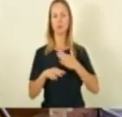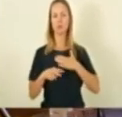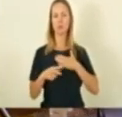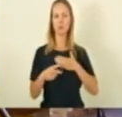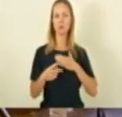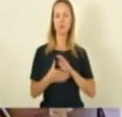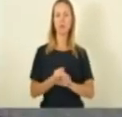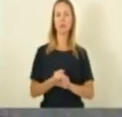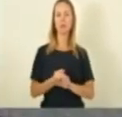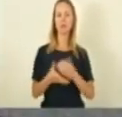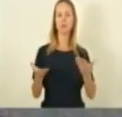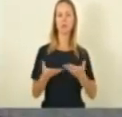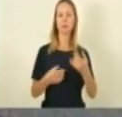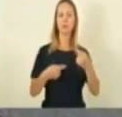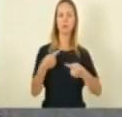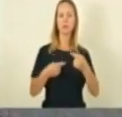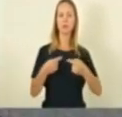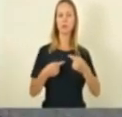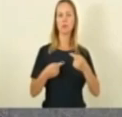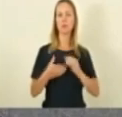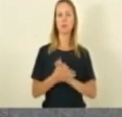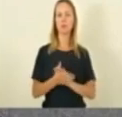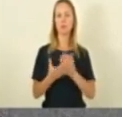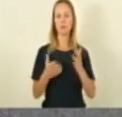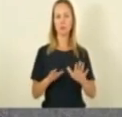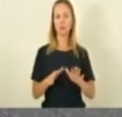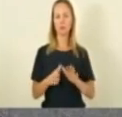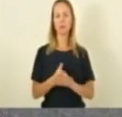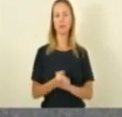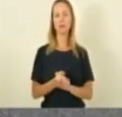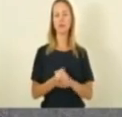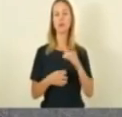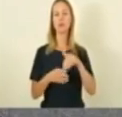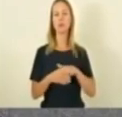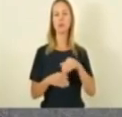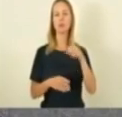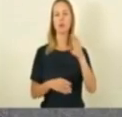colocar a matéria em discussão, não tendo quem queira discutir, como voto deputado doutor Emílio Mameri.